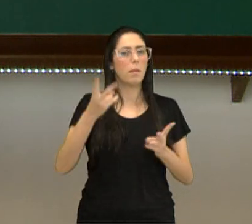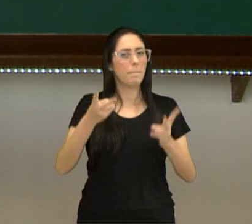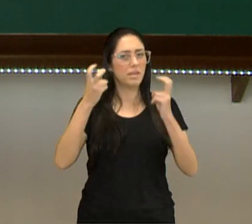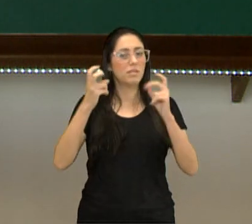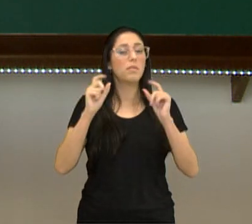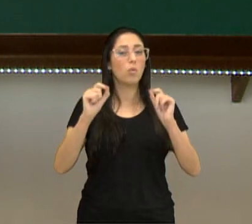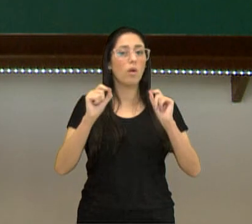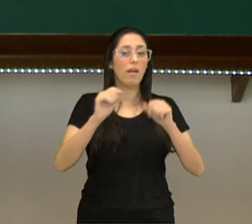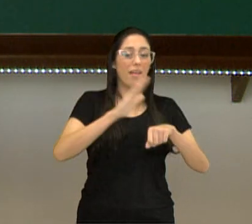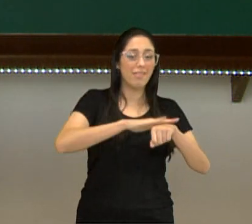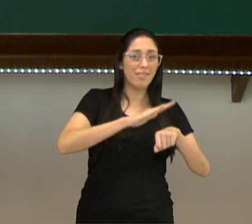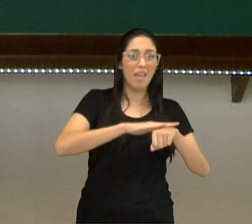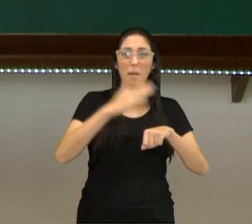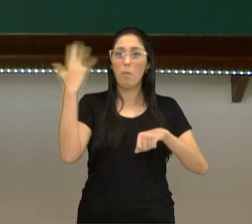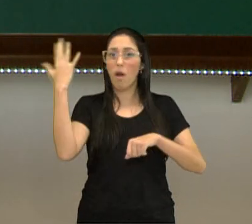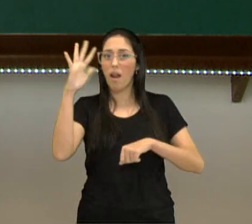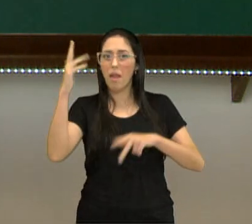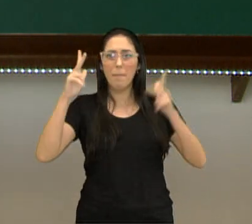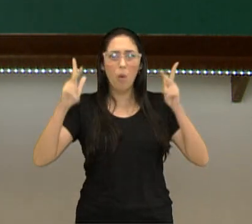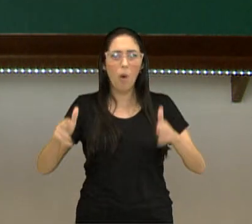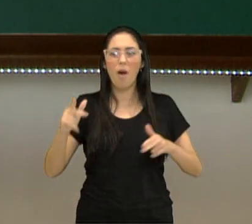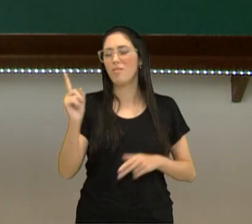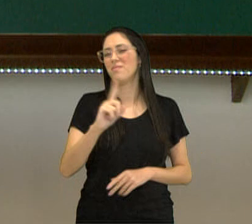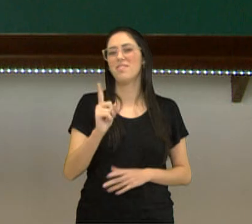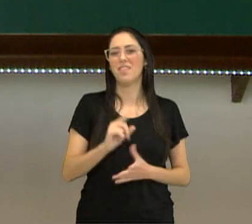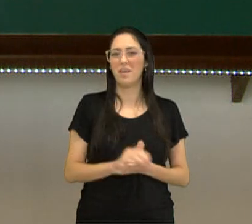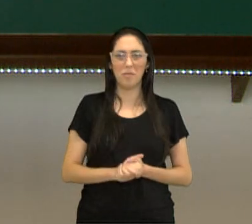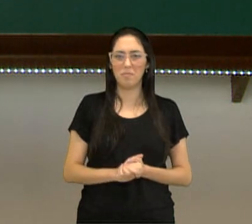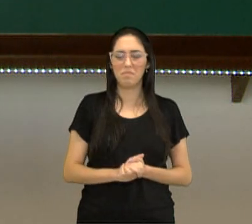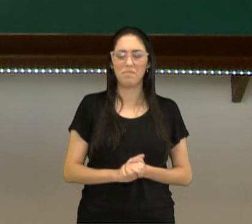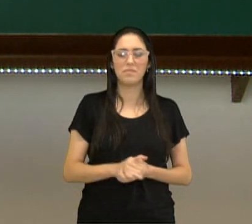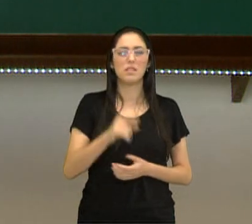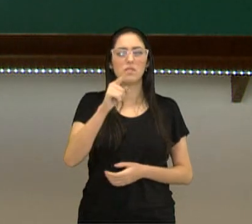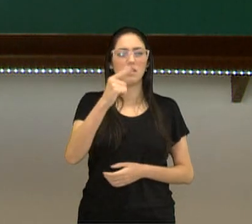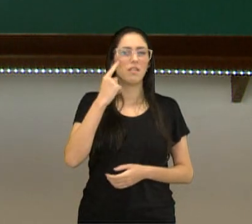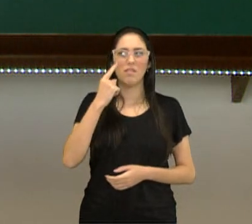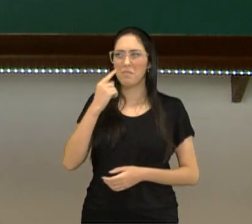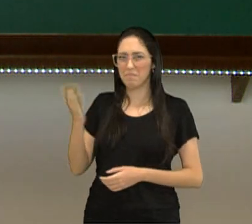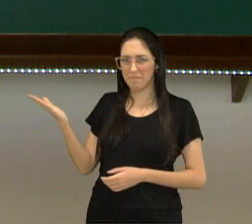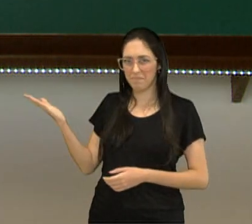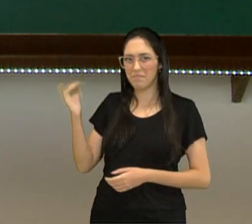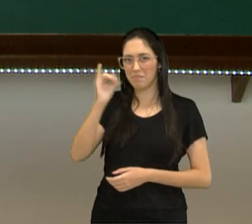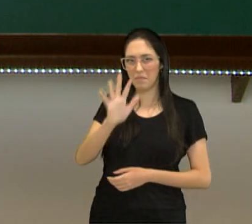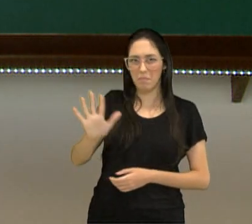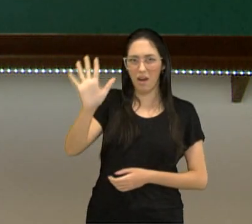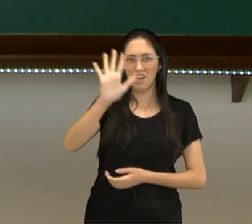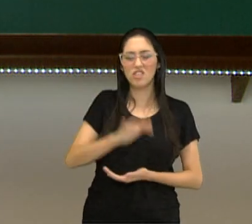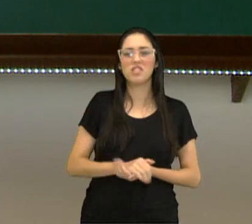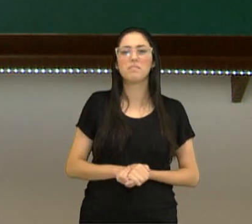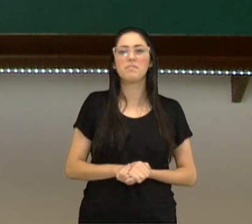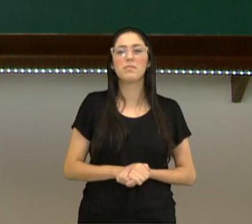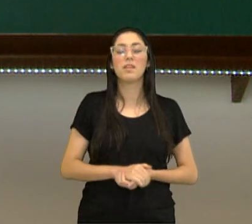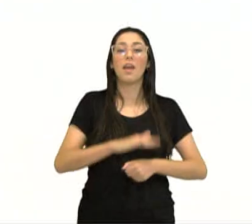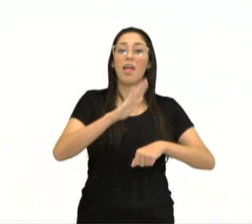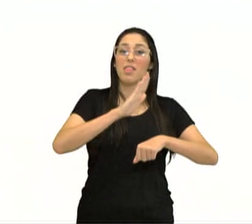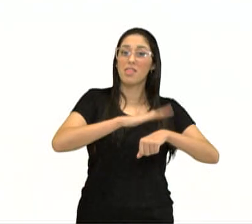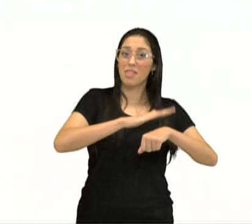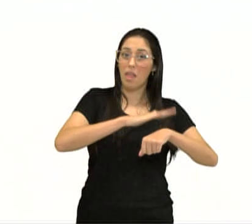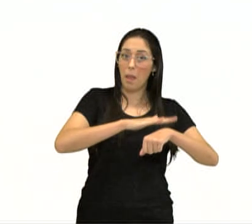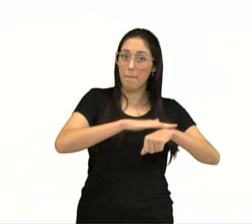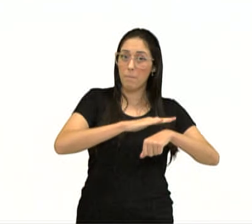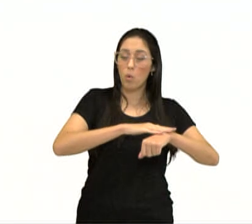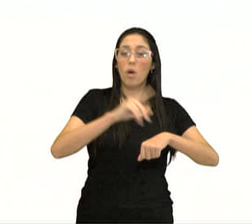tempo e clima não são a mesma coisa. Que conforme você pode ver aqui na tela, nós vamos perceber que tempo é o